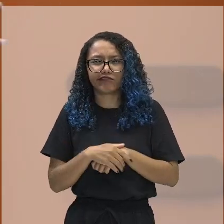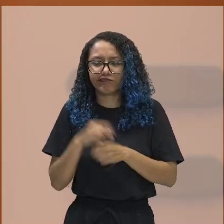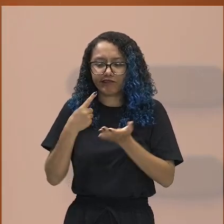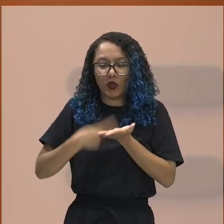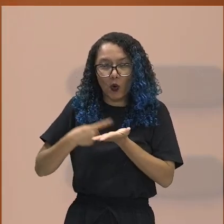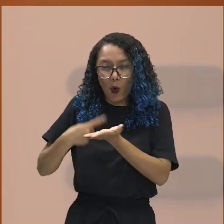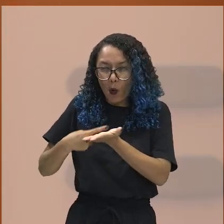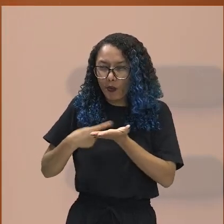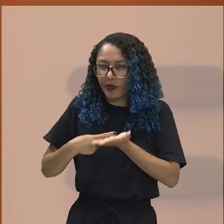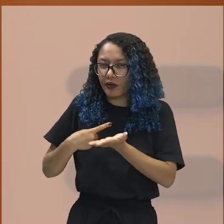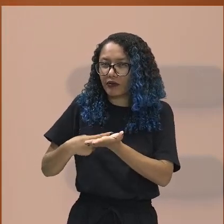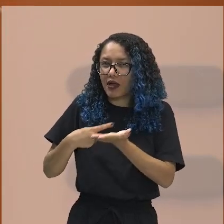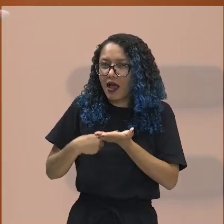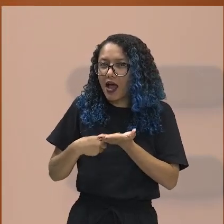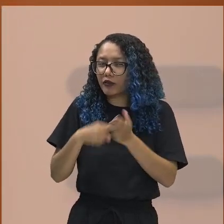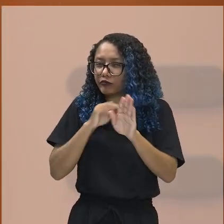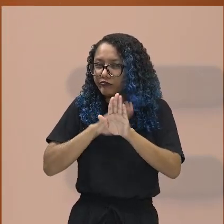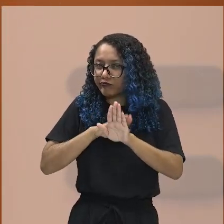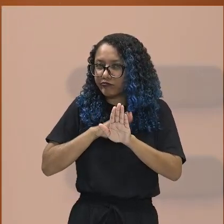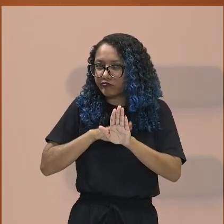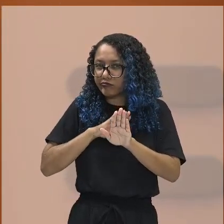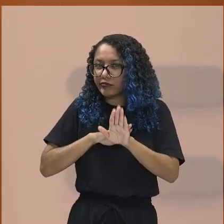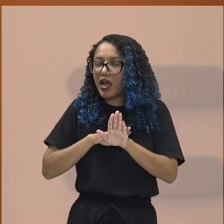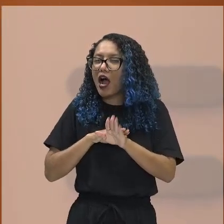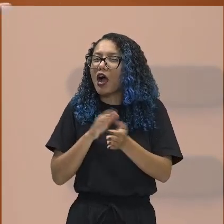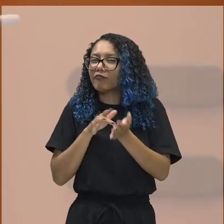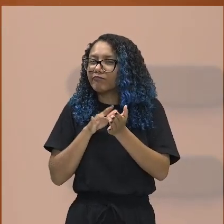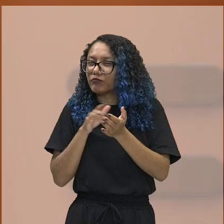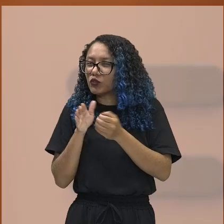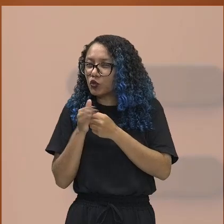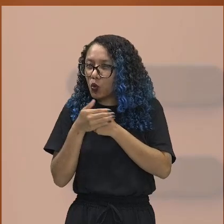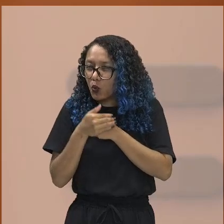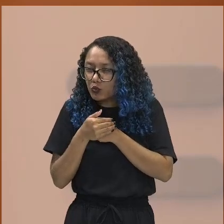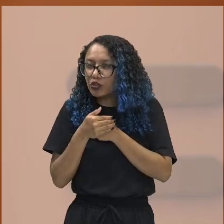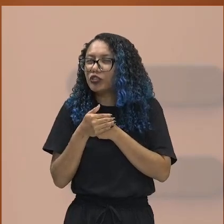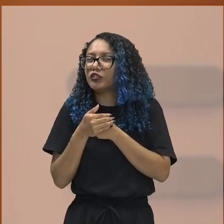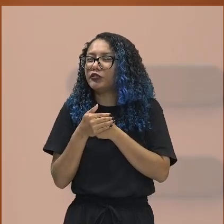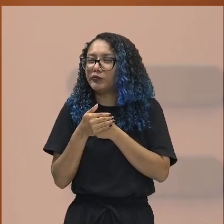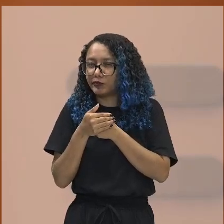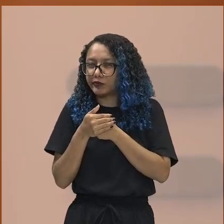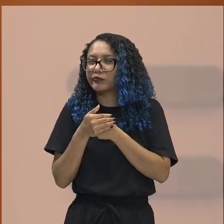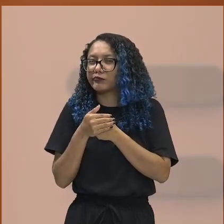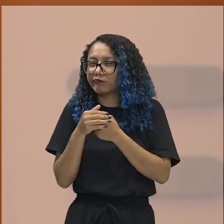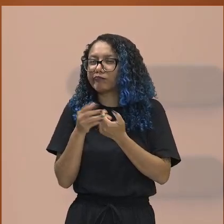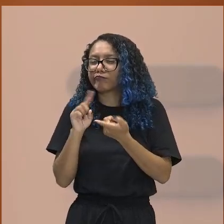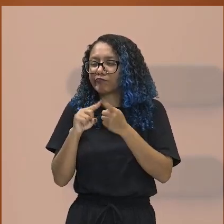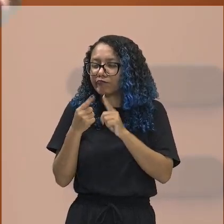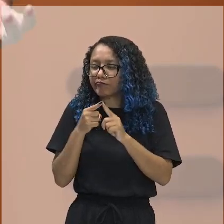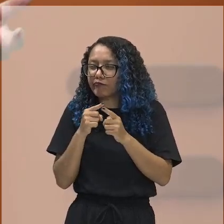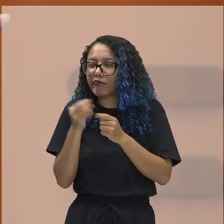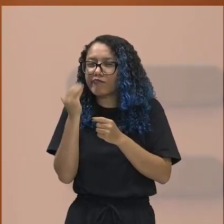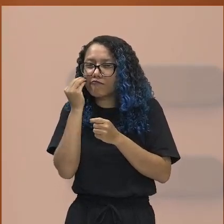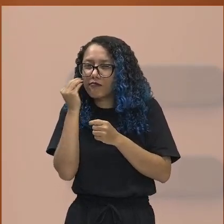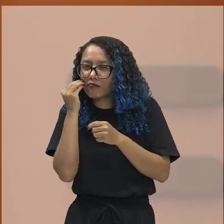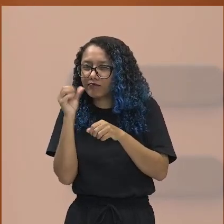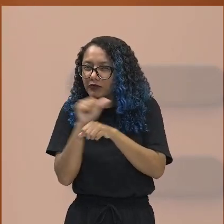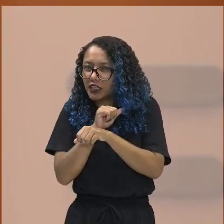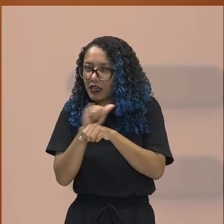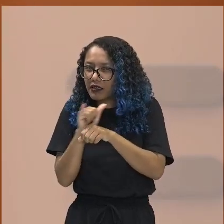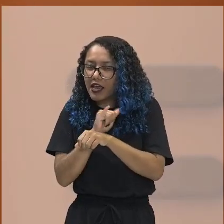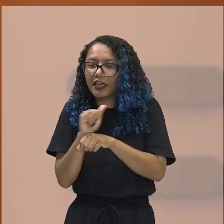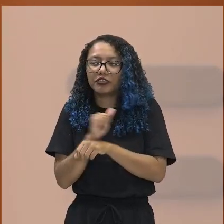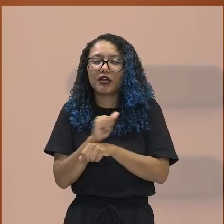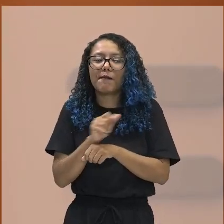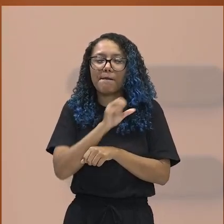aconteciam ali através, então, da guarda pretoriana, de pessoas, então, ali muito próximas também a esses